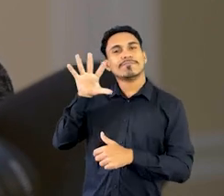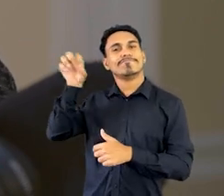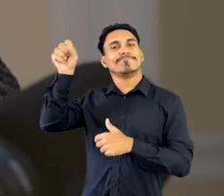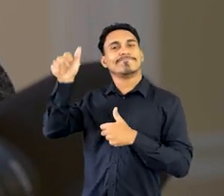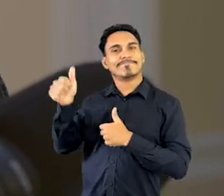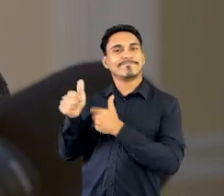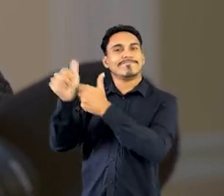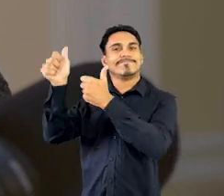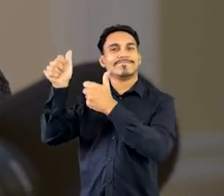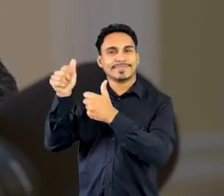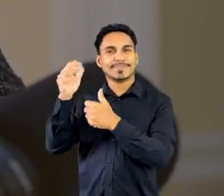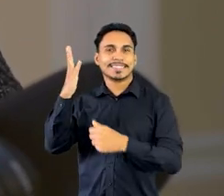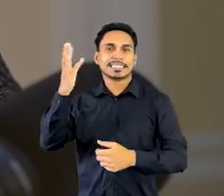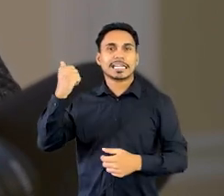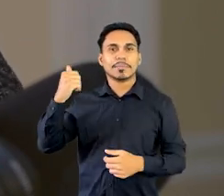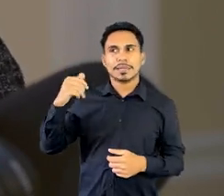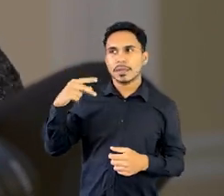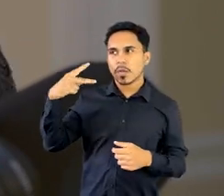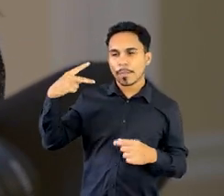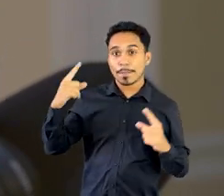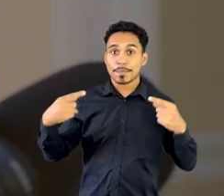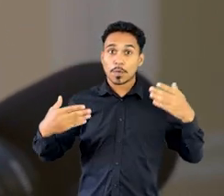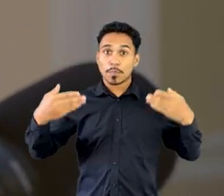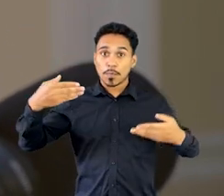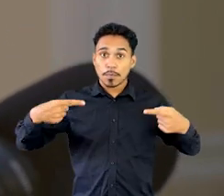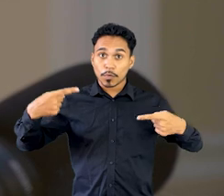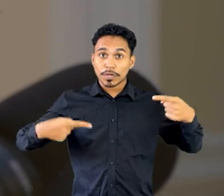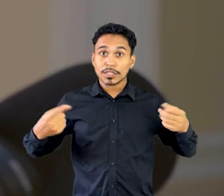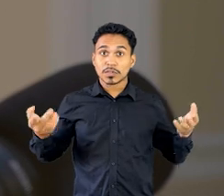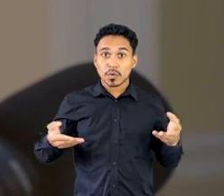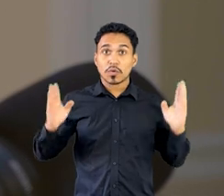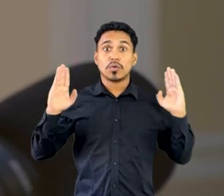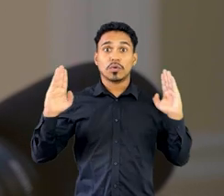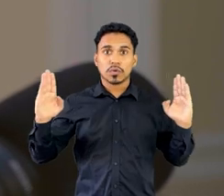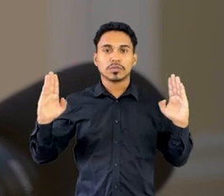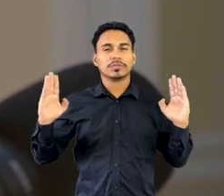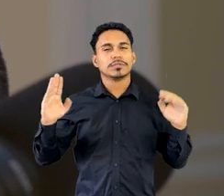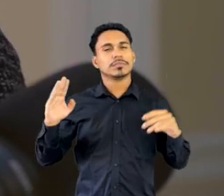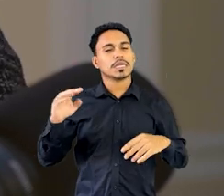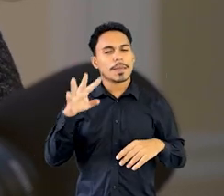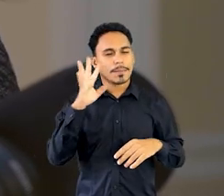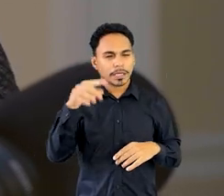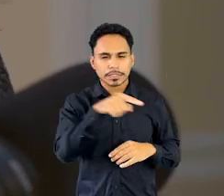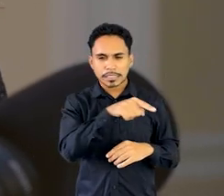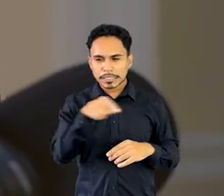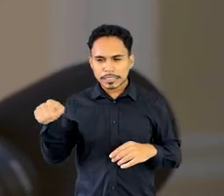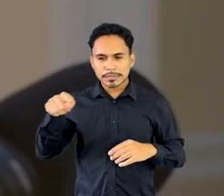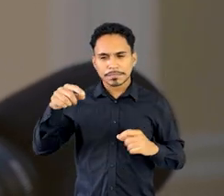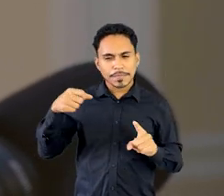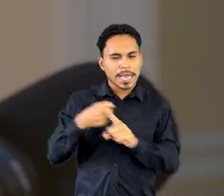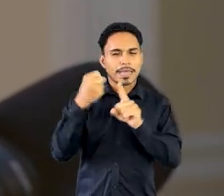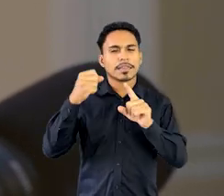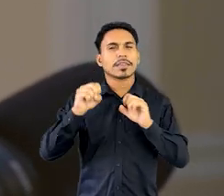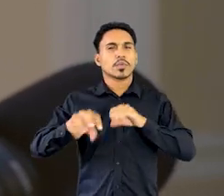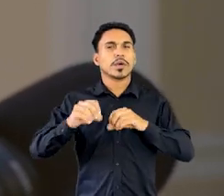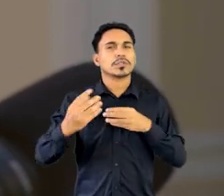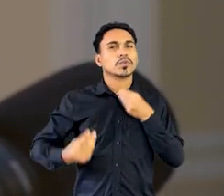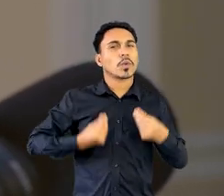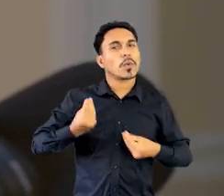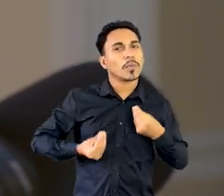saber interpretar as entrre linhas saber o contexto político que a gente tá inserido falar que que isso vai impactar paraa